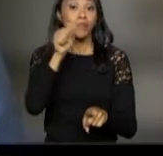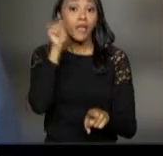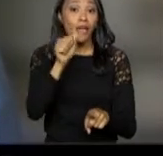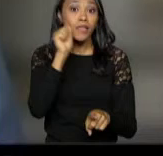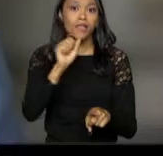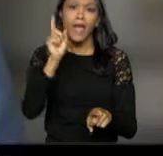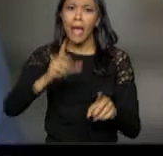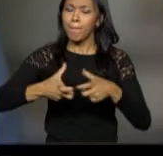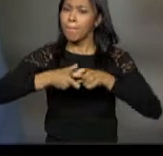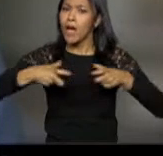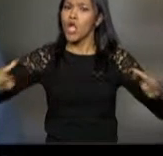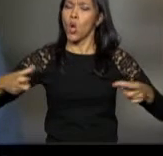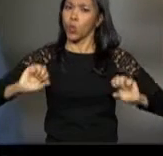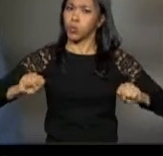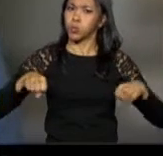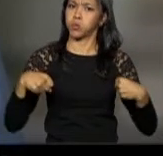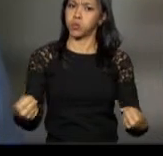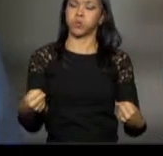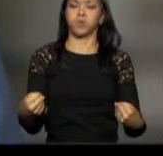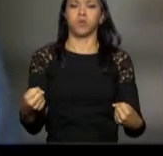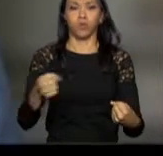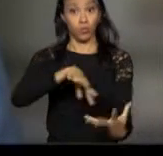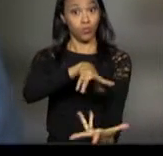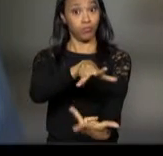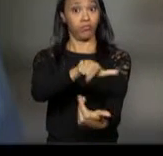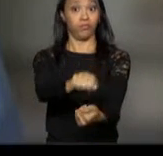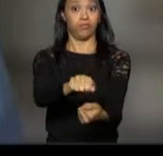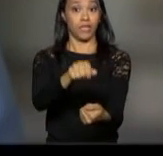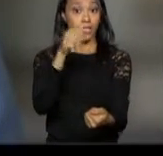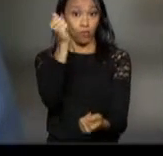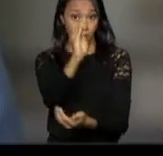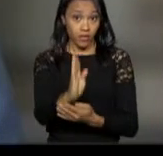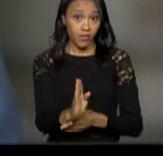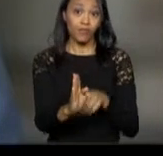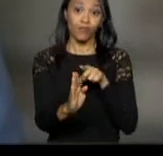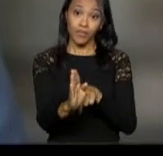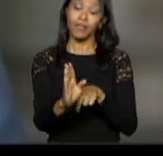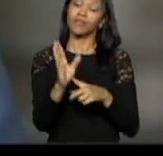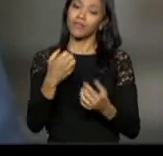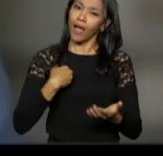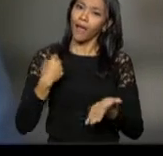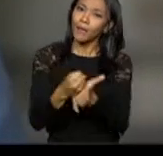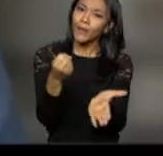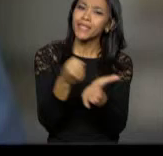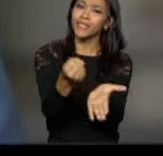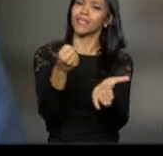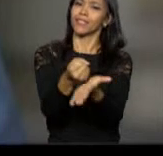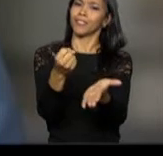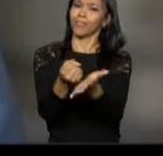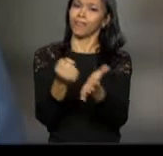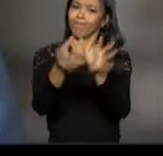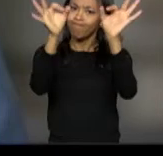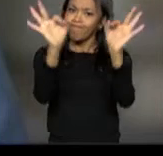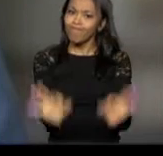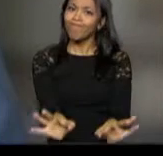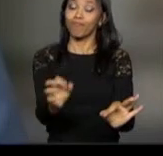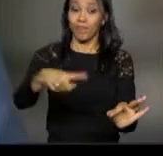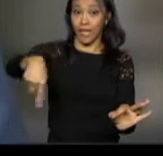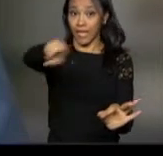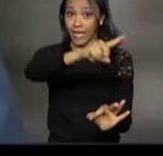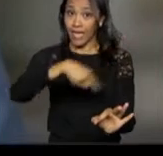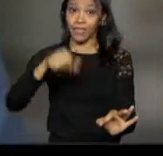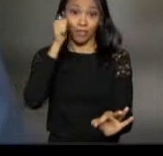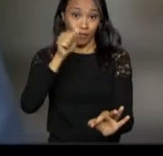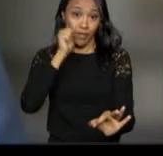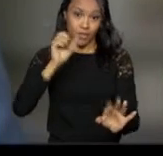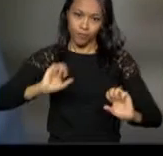maior força emergente no mundo e o Brasil está contribuindo de forma decisiva para que essa força